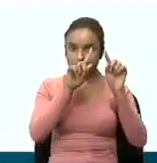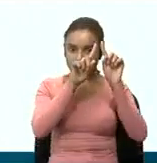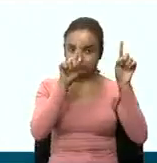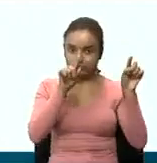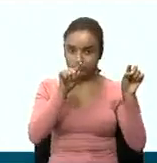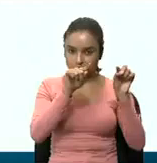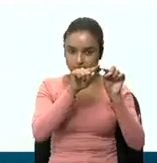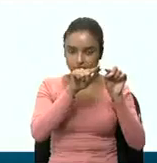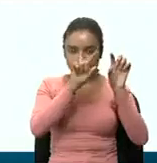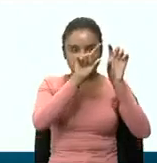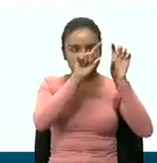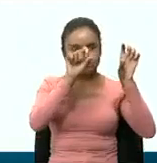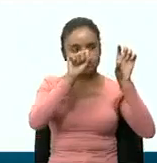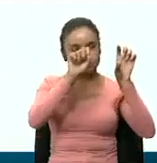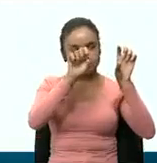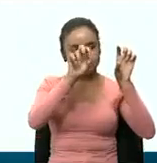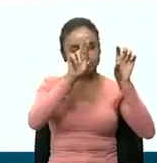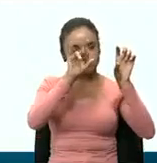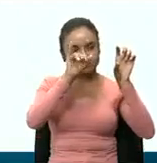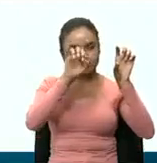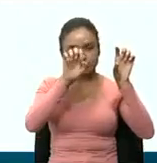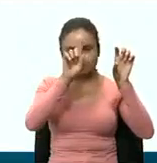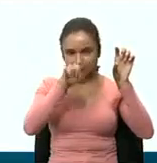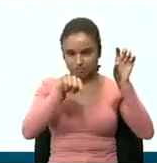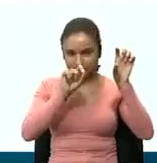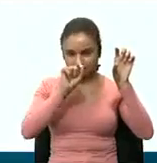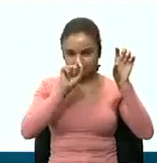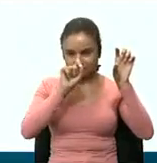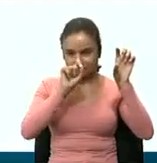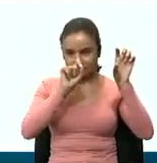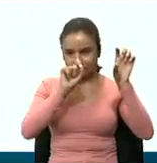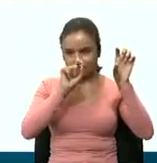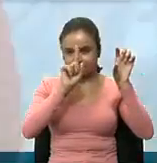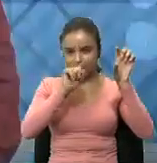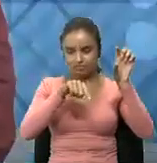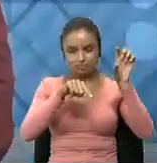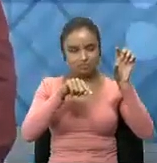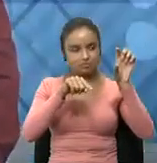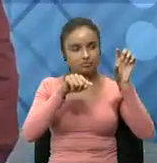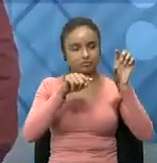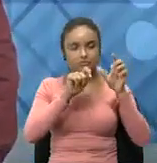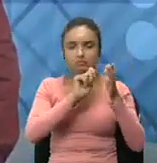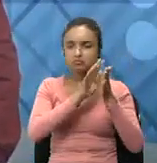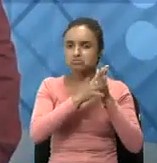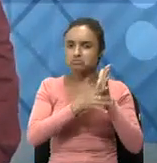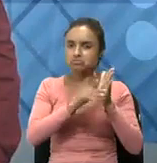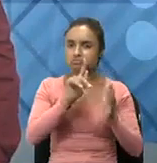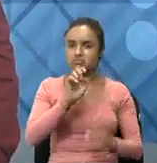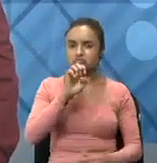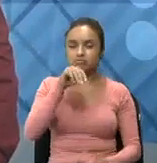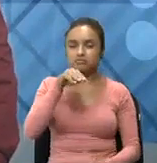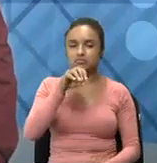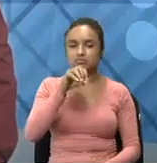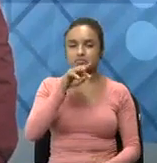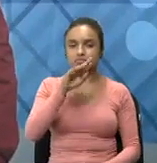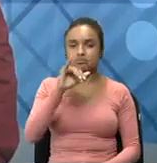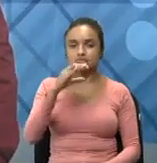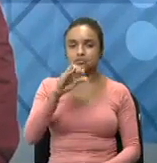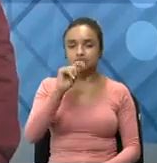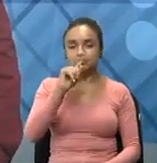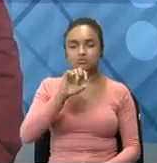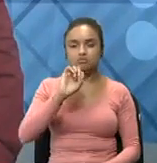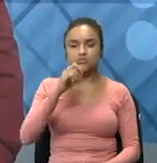Essa série, será que ela é uma série geométrica? Será que ela é uma série